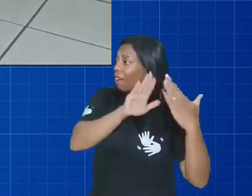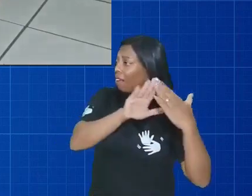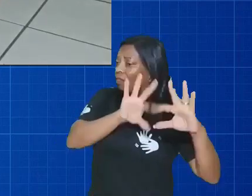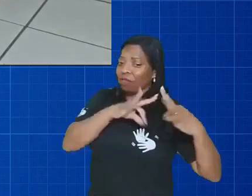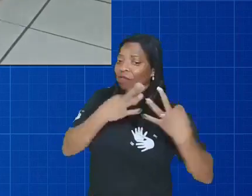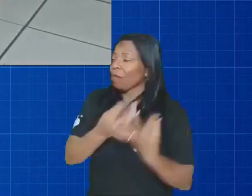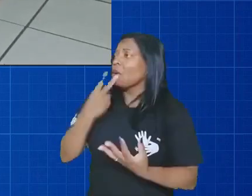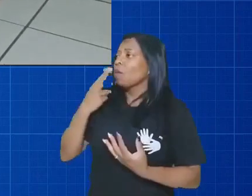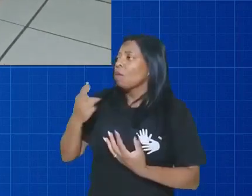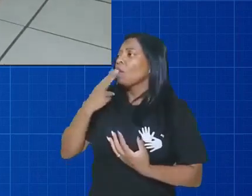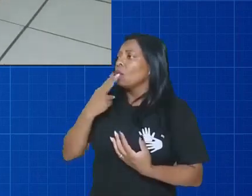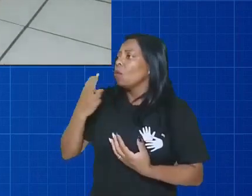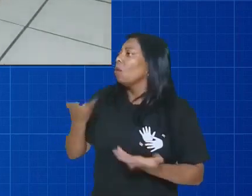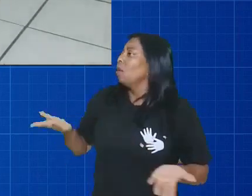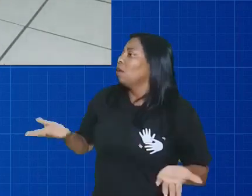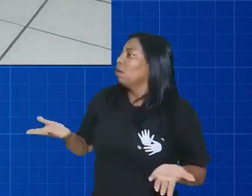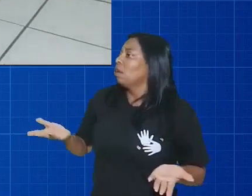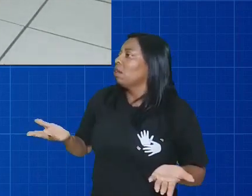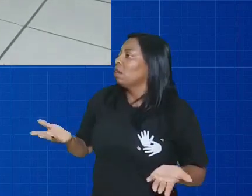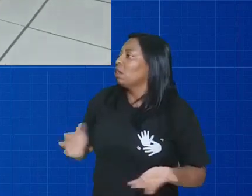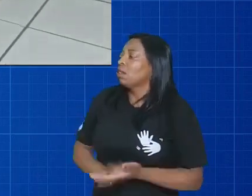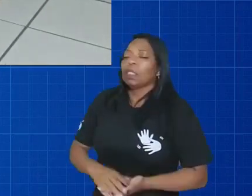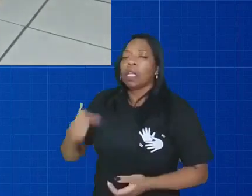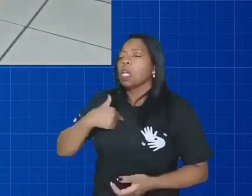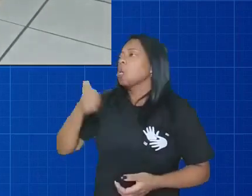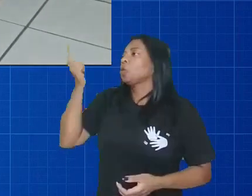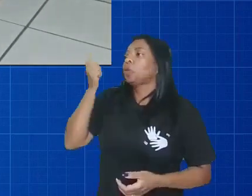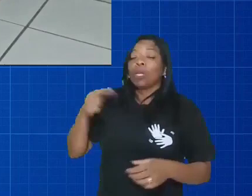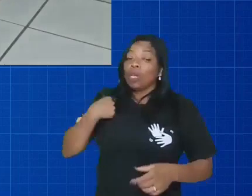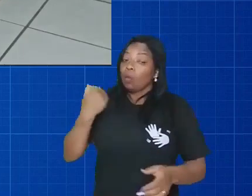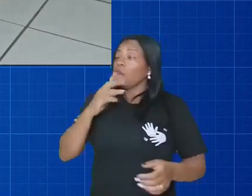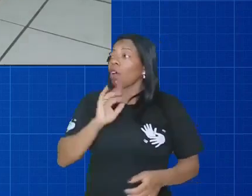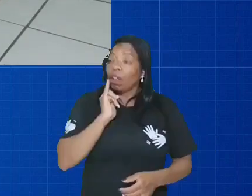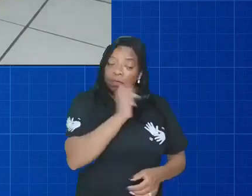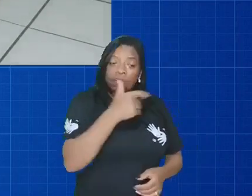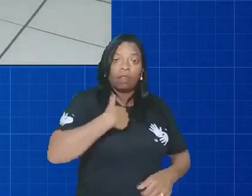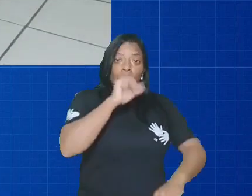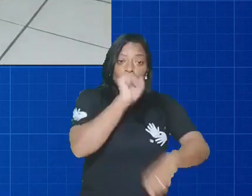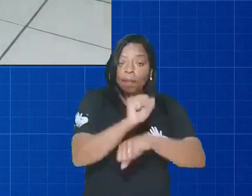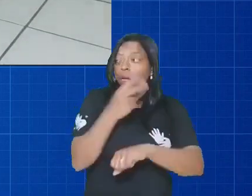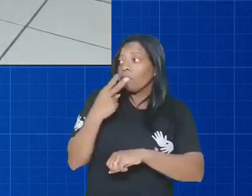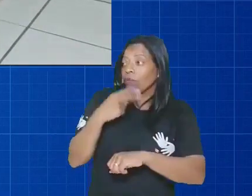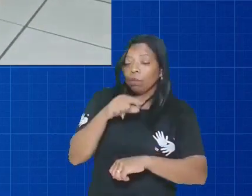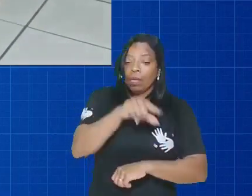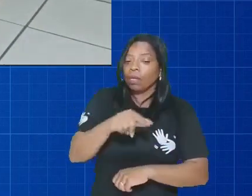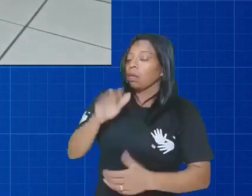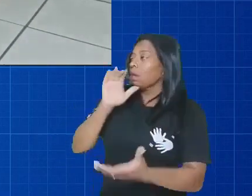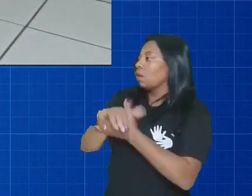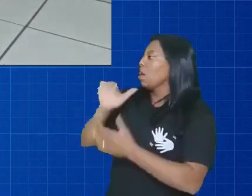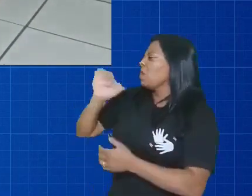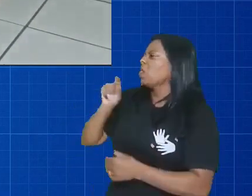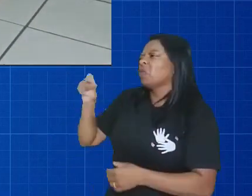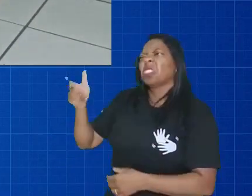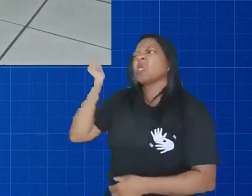ele falou para mim? Você não aguenta nem 3 meses, você acha que você vai conseguir parar, né? Então, essa questão da forma como a gente fala,